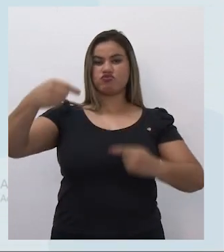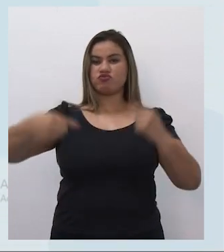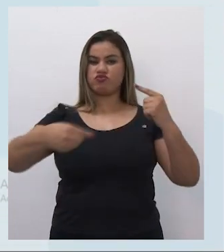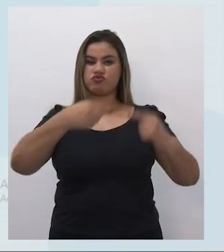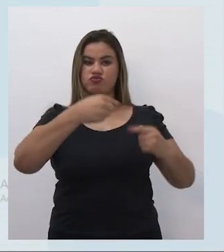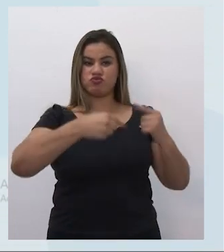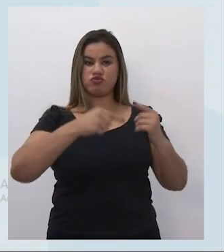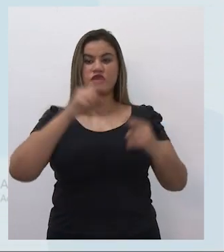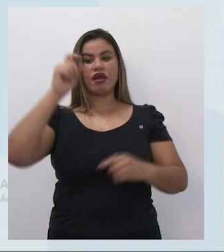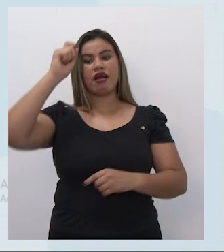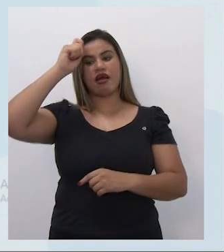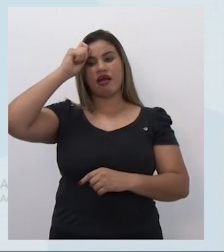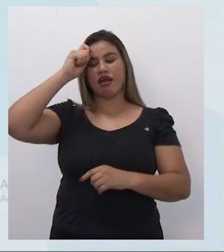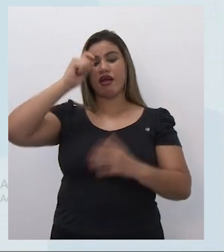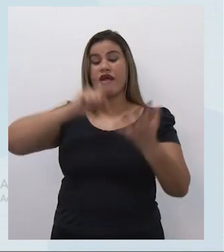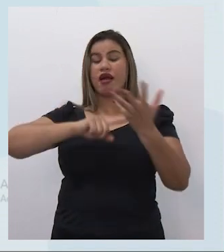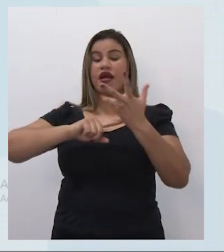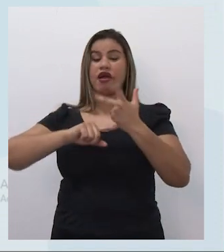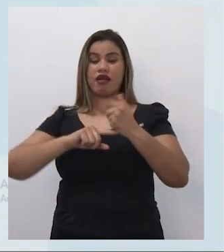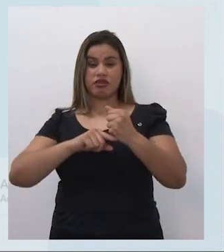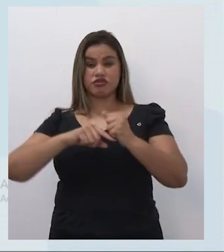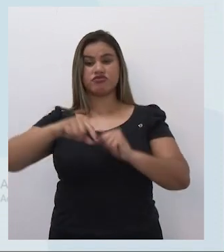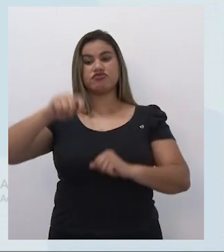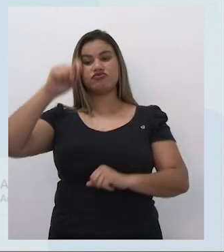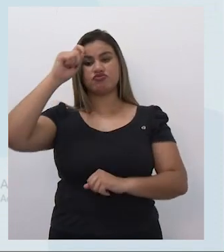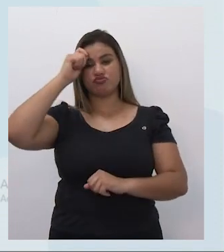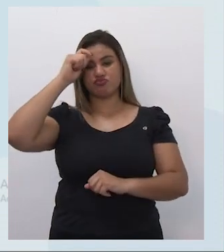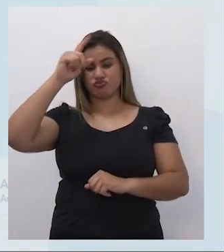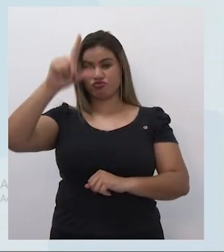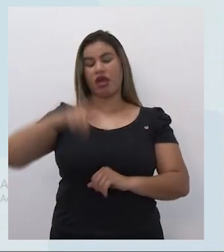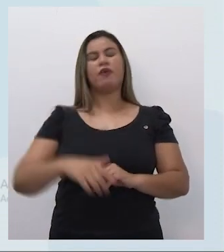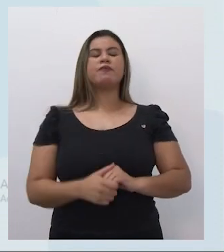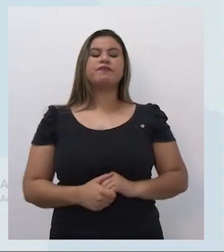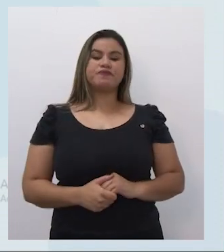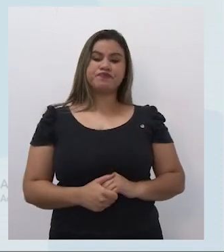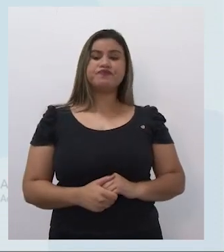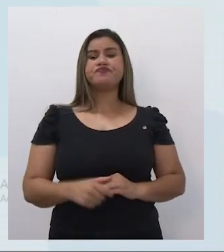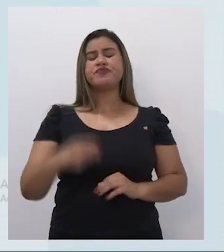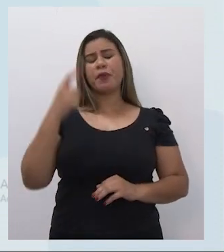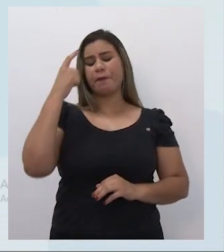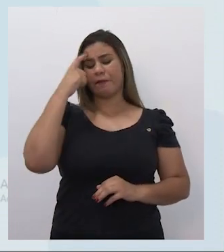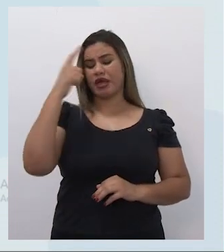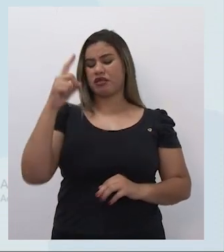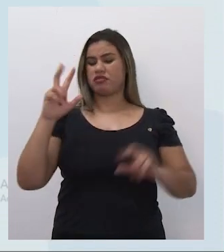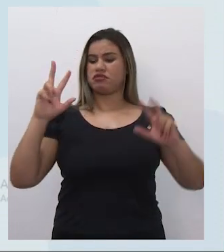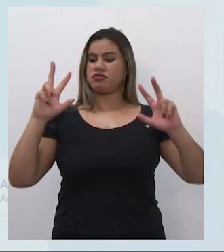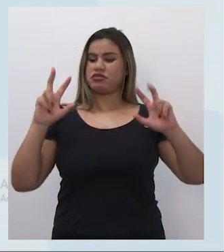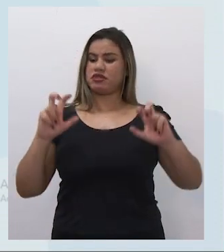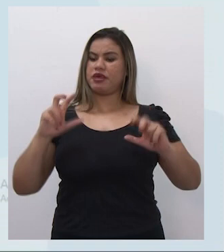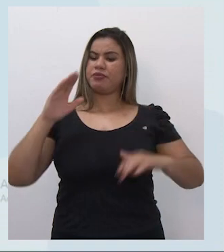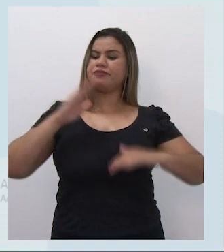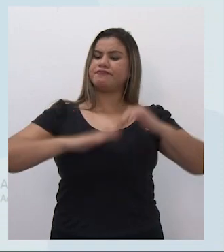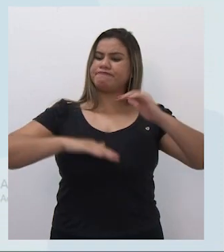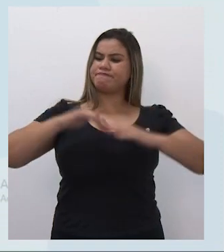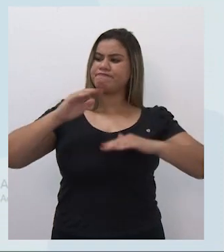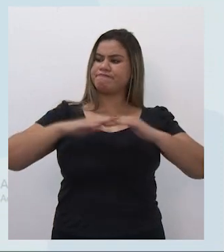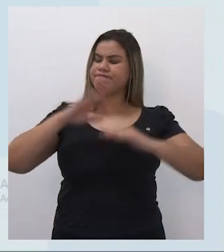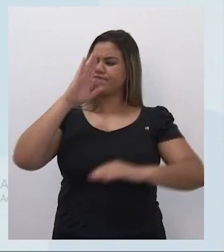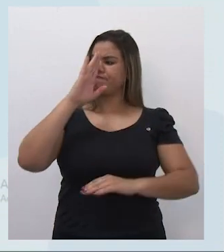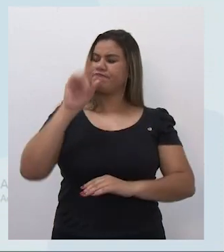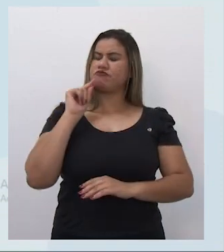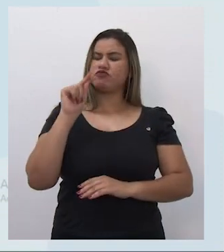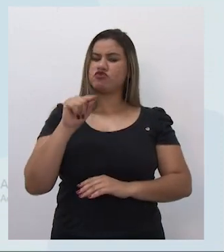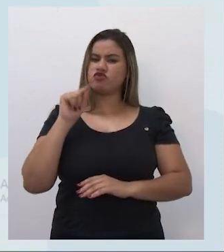política, artística e cultural. Digamos que na seleção dessa temática, as habilidades que poderiam ser prioritárias